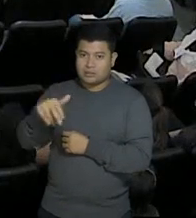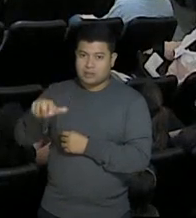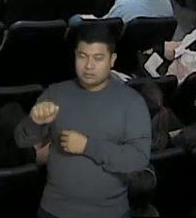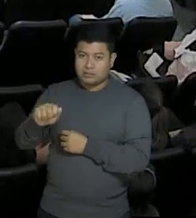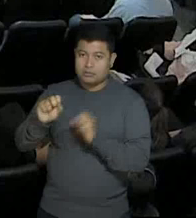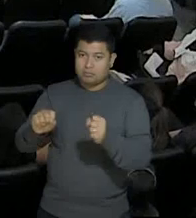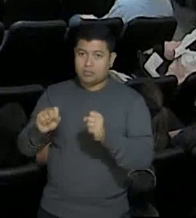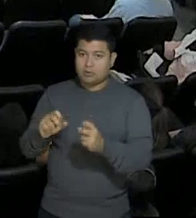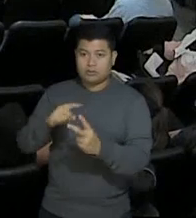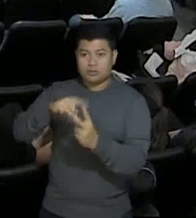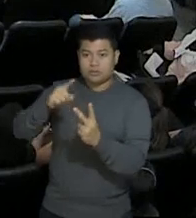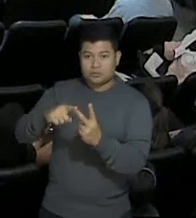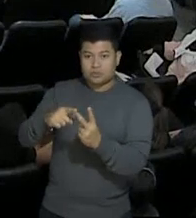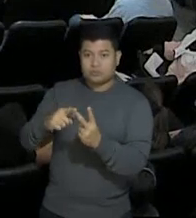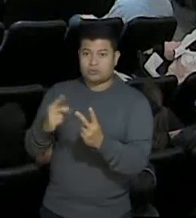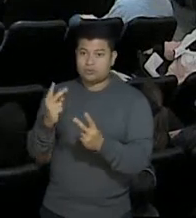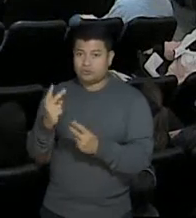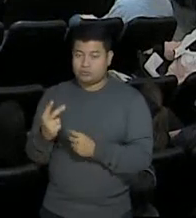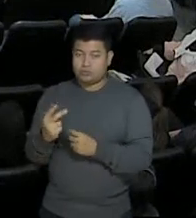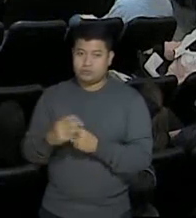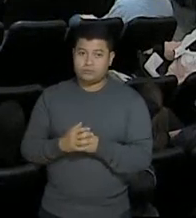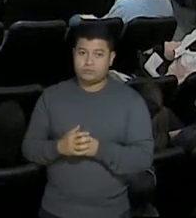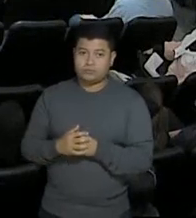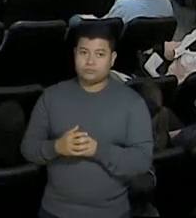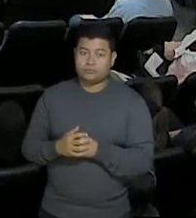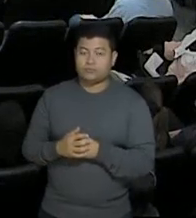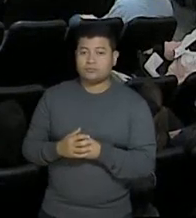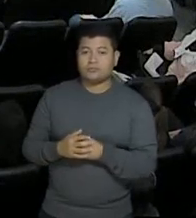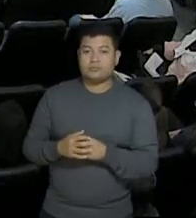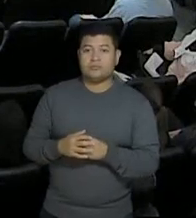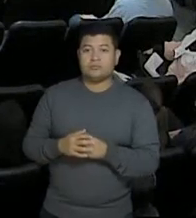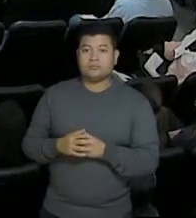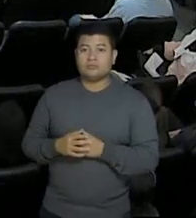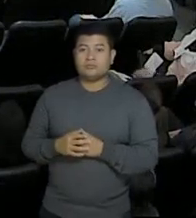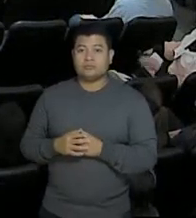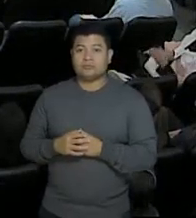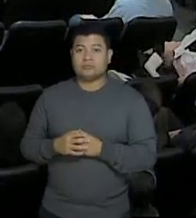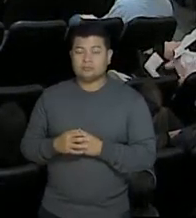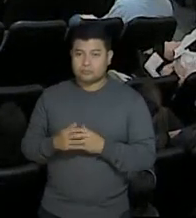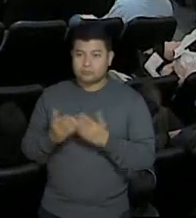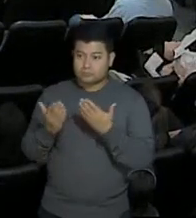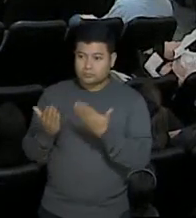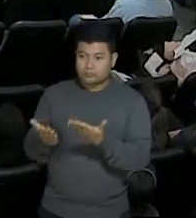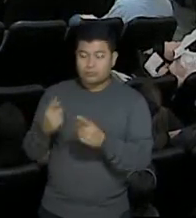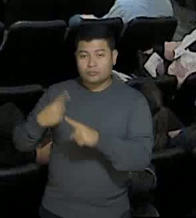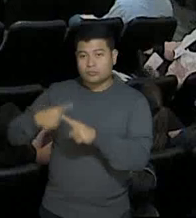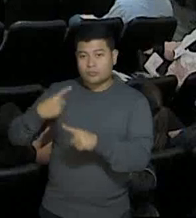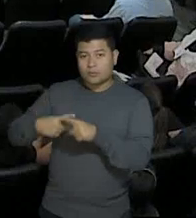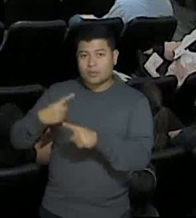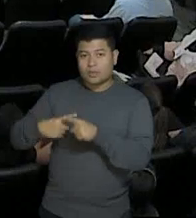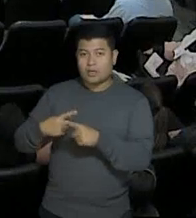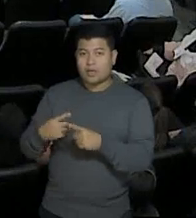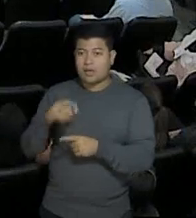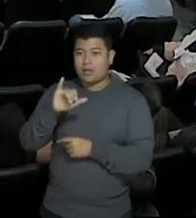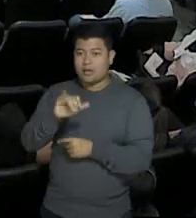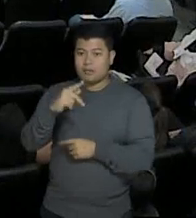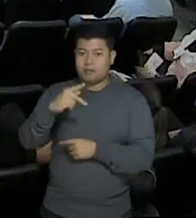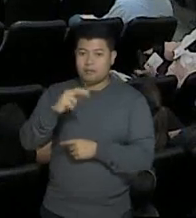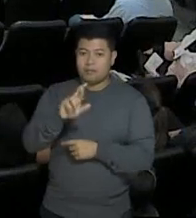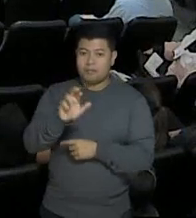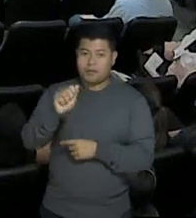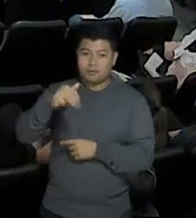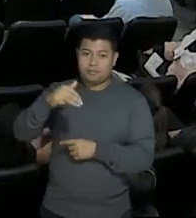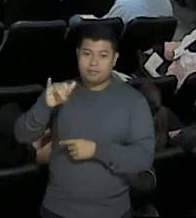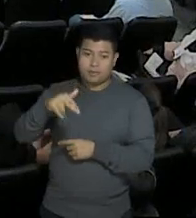então. Quê? No caso, teria que ser a imipramina mais o estimulante junto. Porque a imipramina não está resolvendo o problema